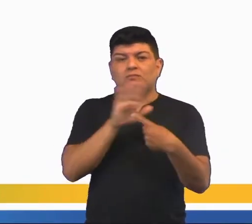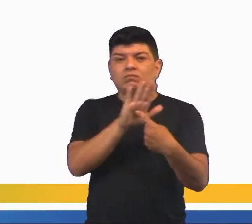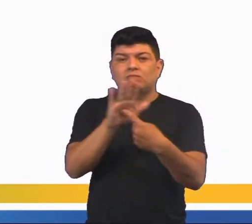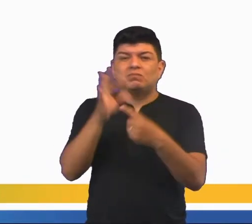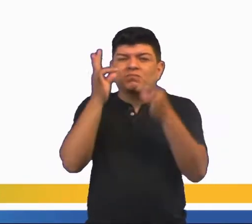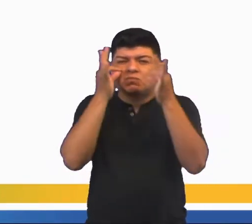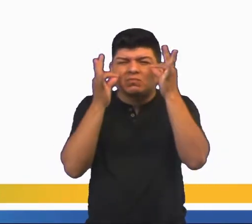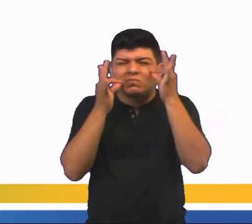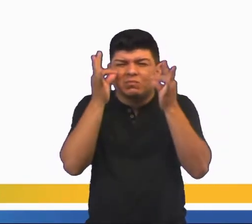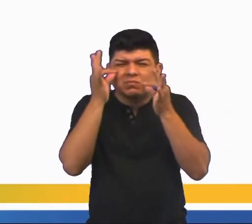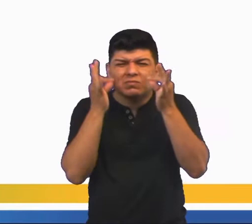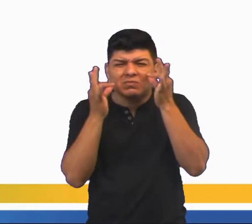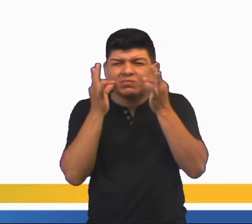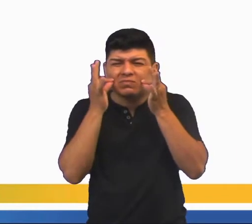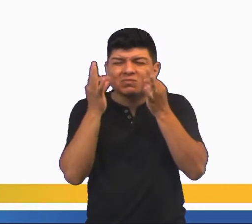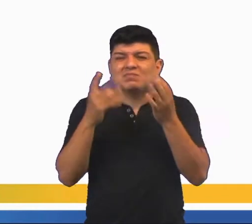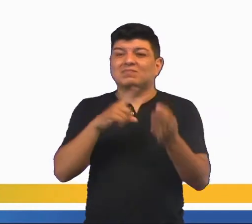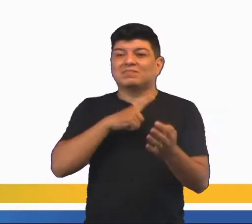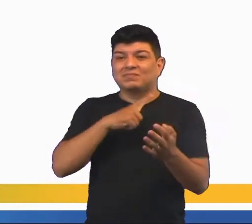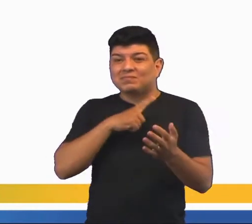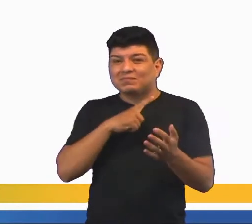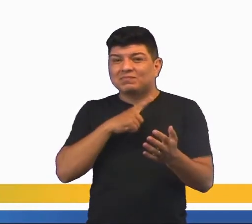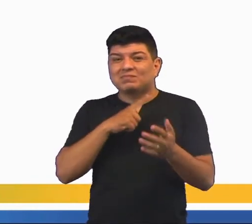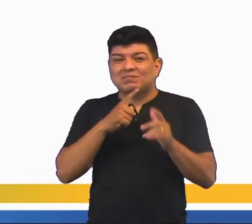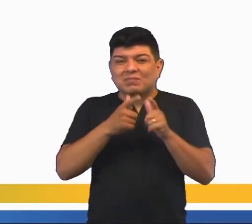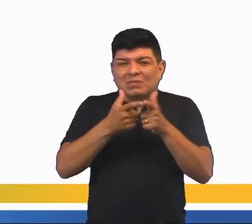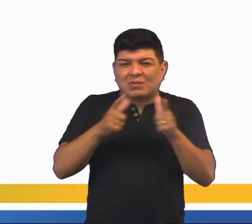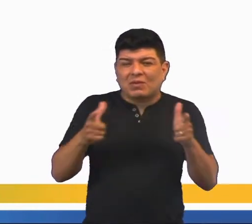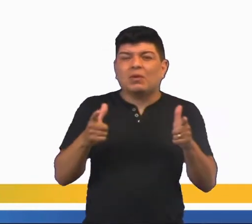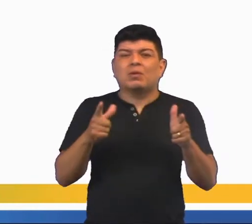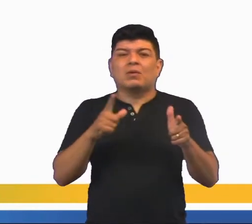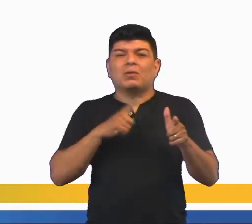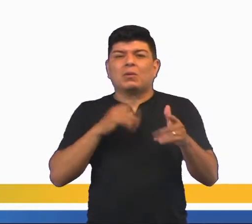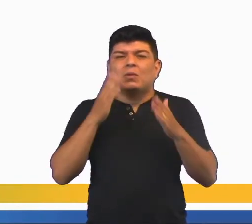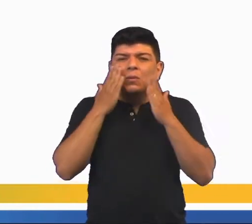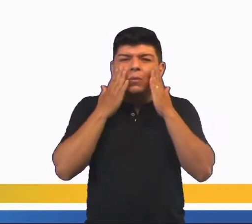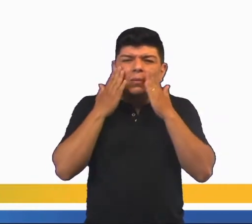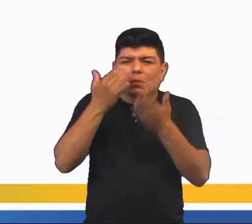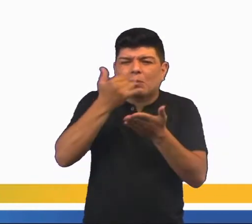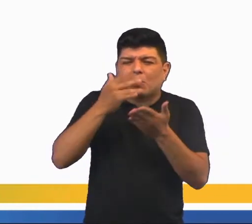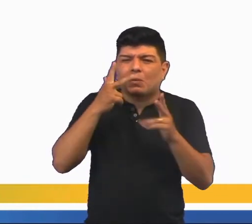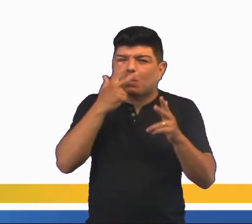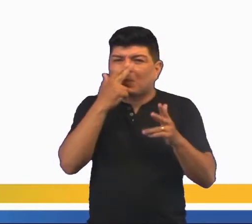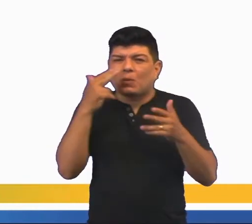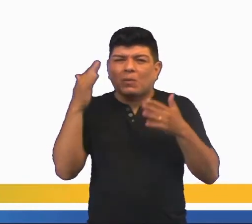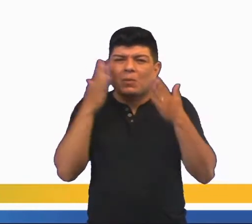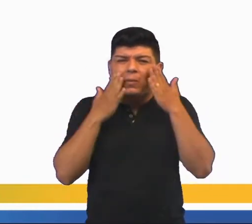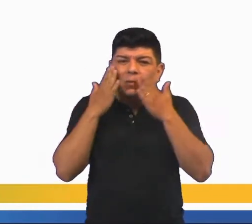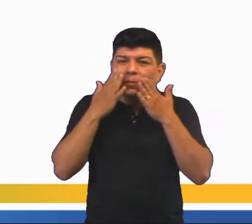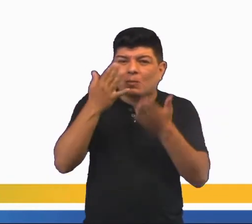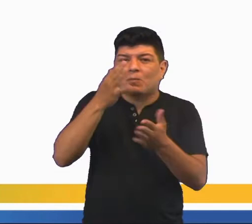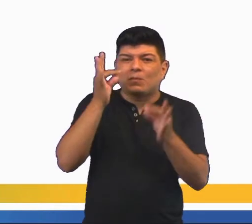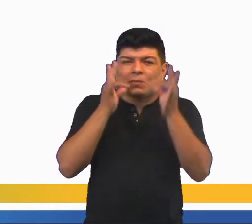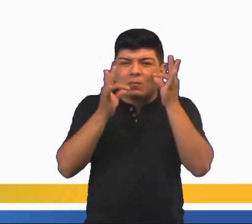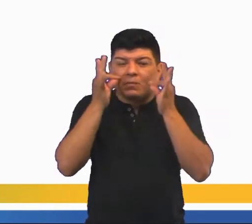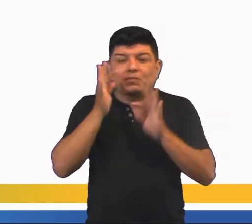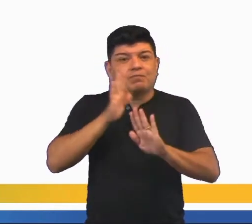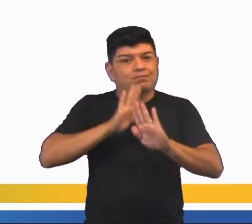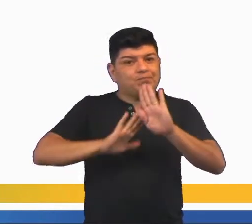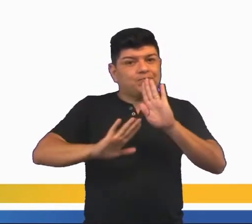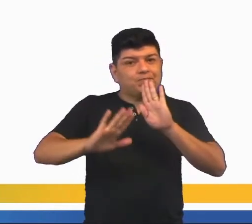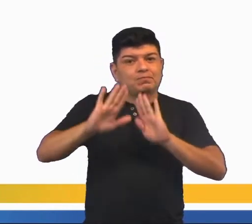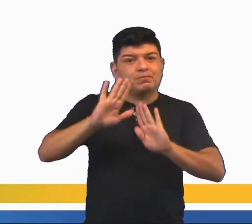acne. Ou seja, há um excesso, né, um aumento muito grande na oleosidade. Nessa fase, você deve